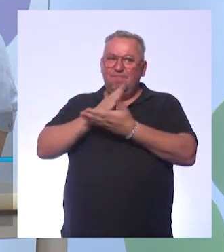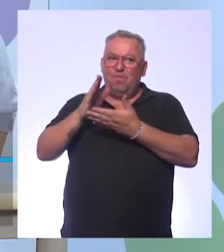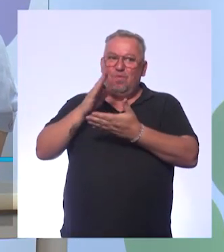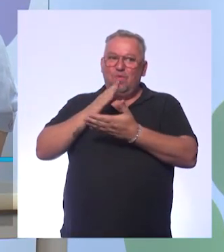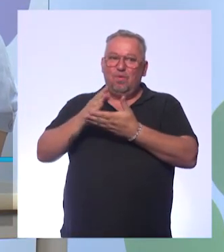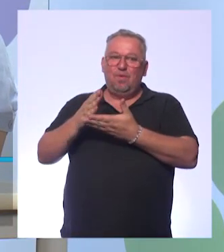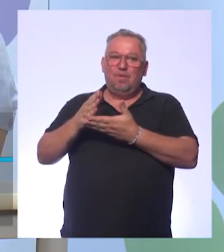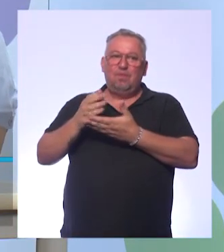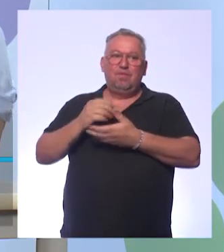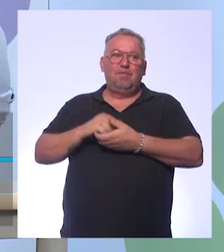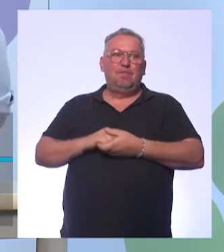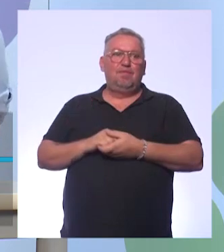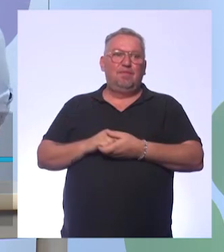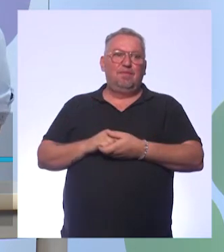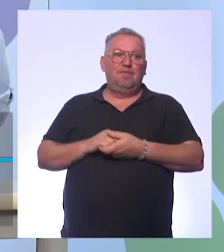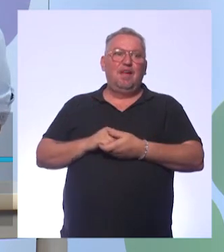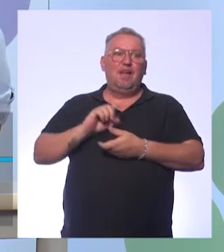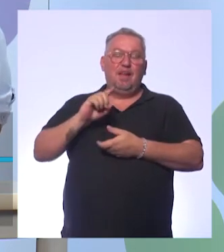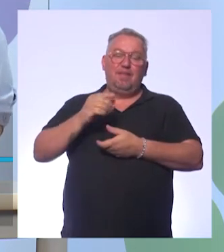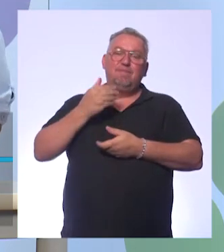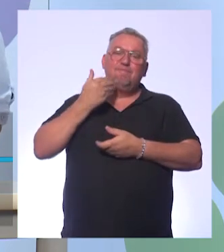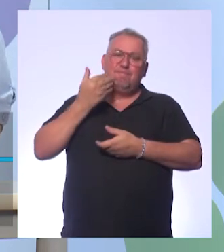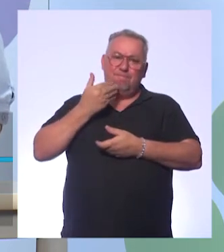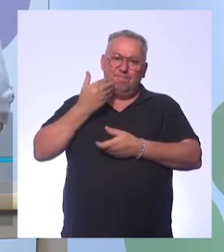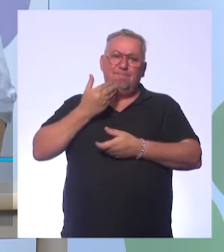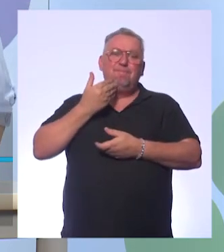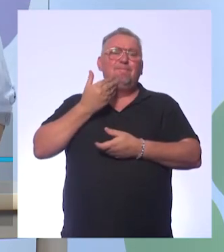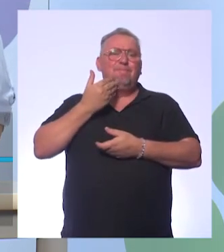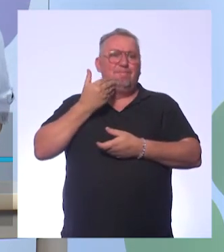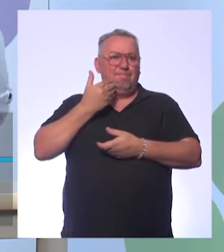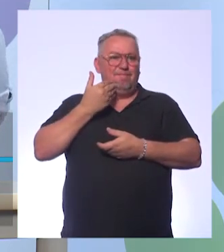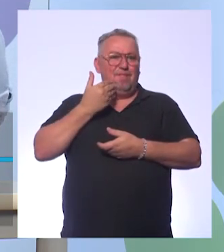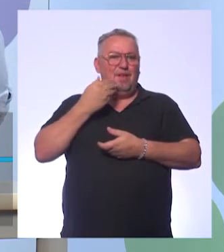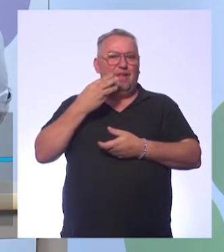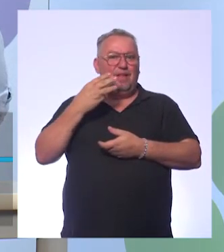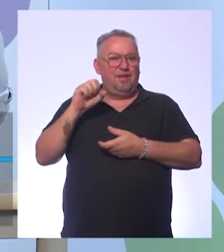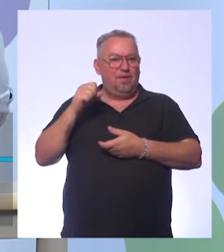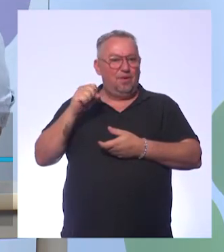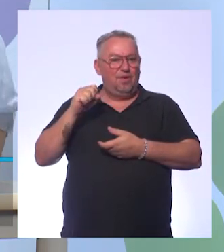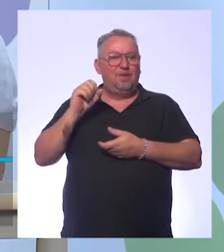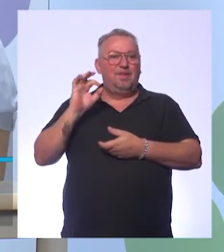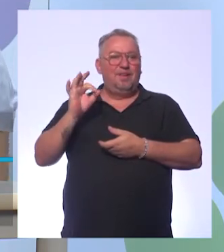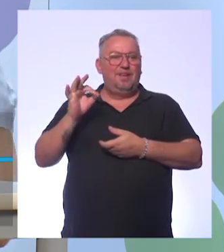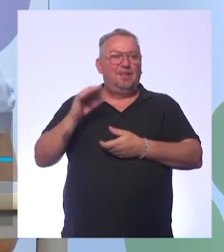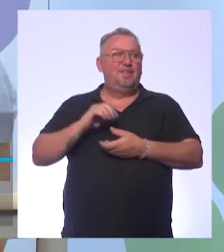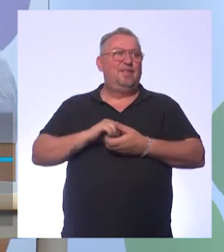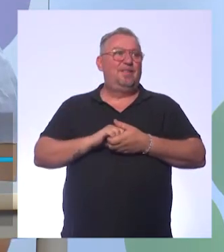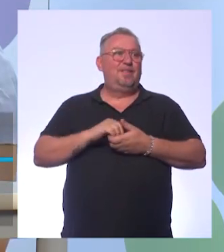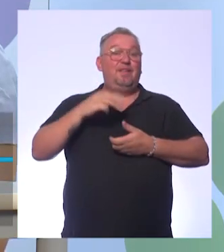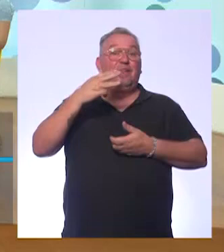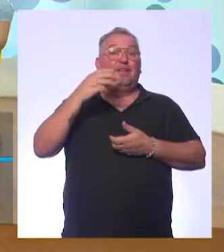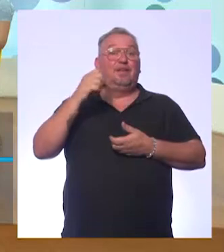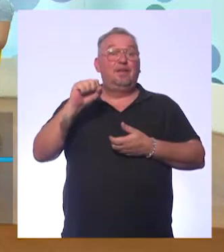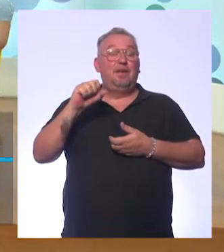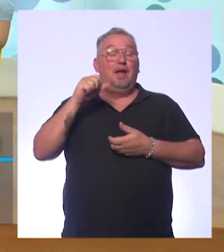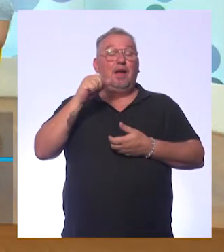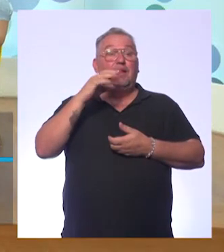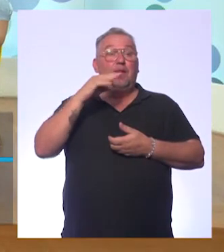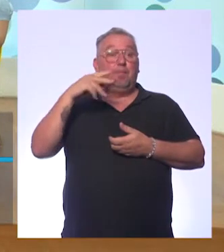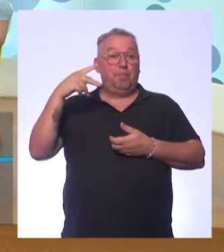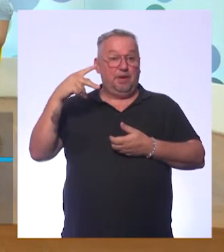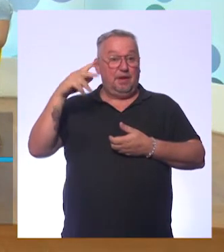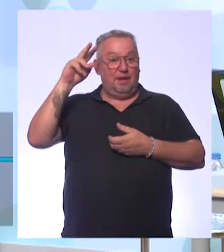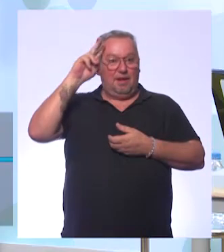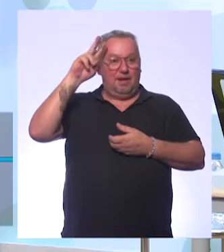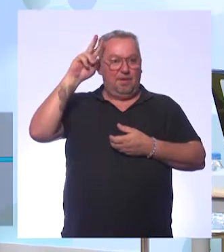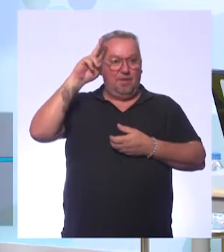comecinho, Legal. gente. Esse daí, ó, tá facinho, hein? 38, né, Ed? Isso, perfeito. Então, 38 ATPs, né, lembra